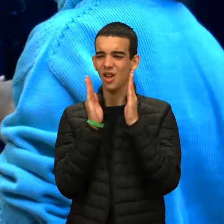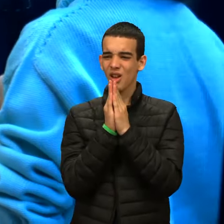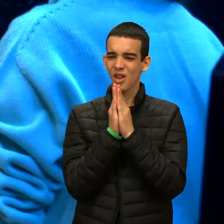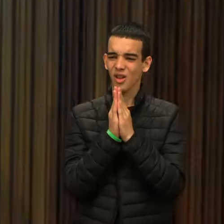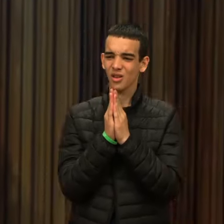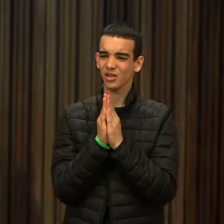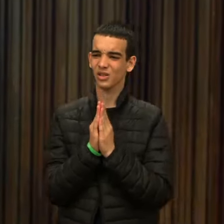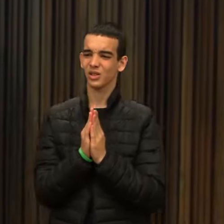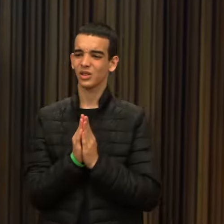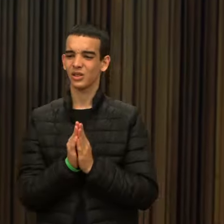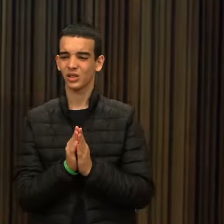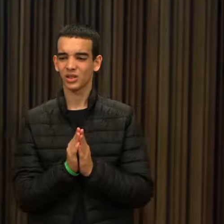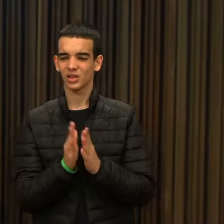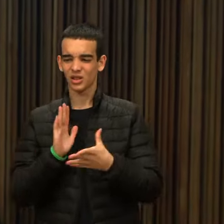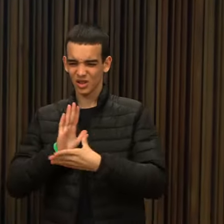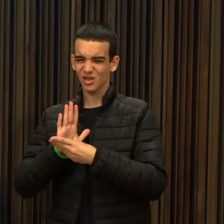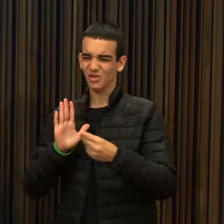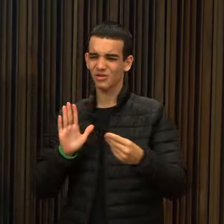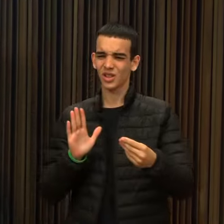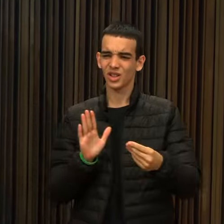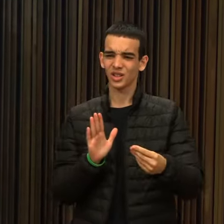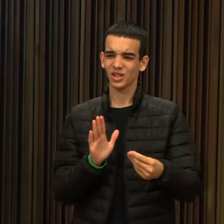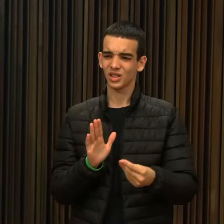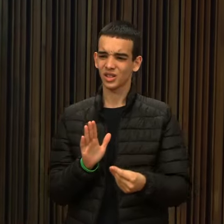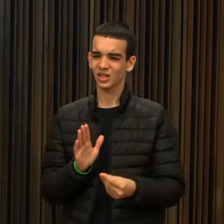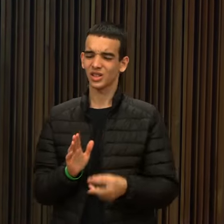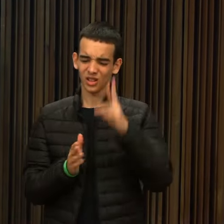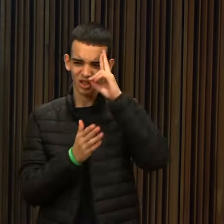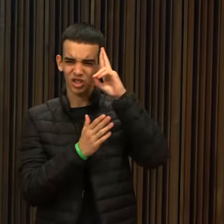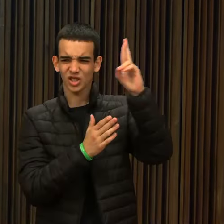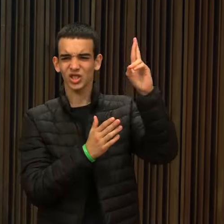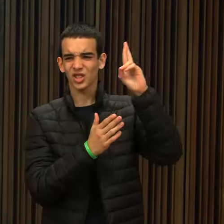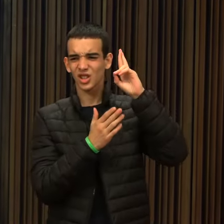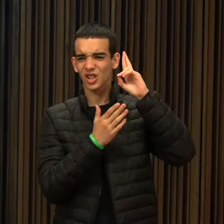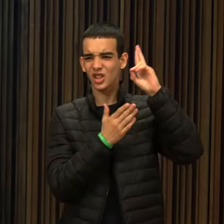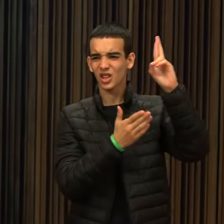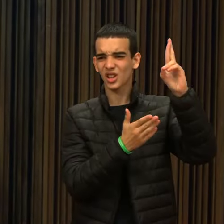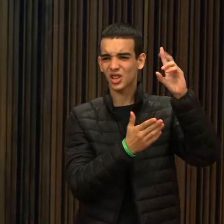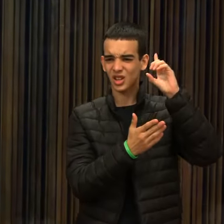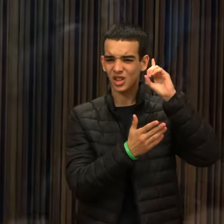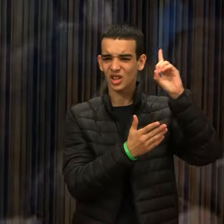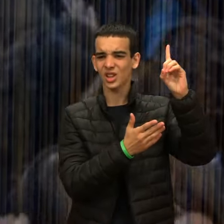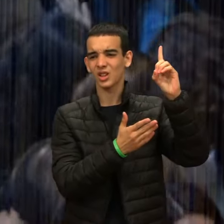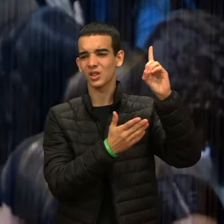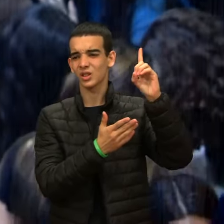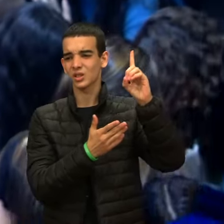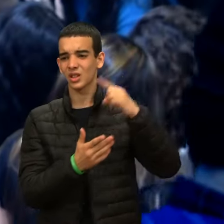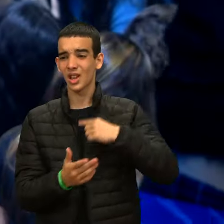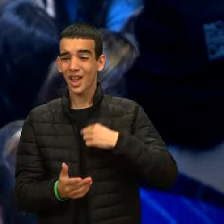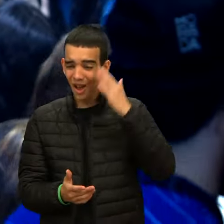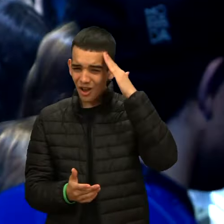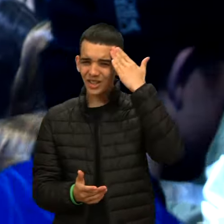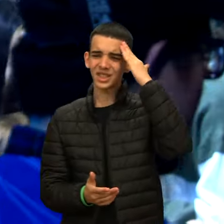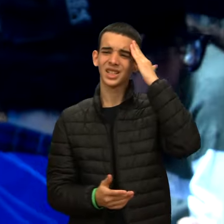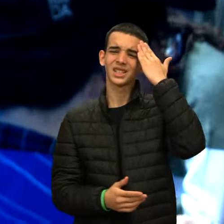isso. Fala isso para Jesus. Fala: Senhor Deus, eu entendi que eu estou